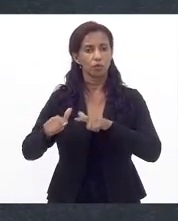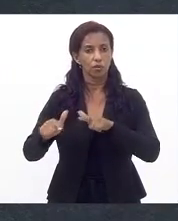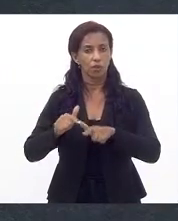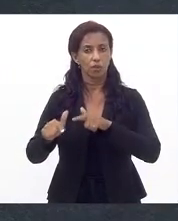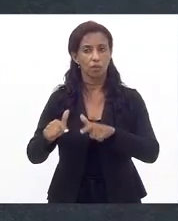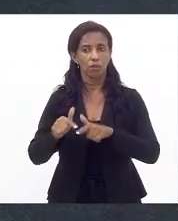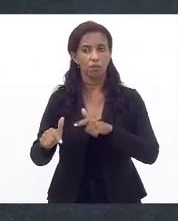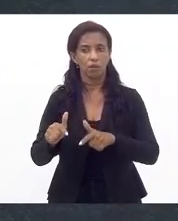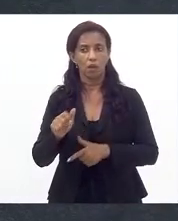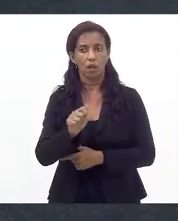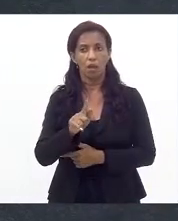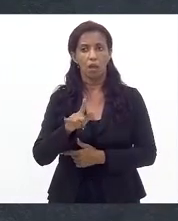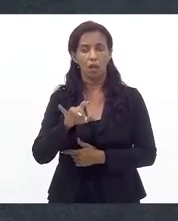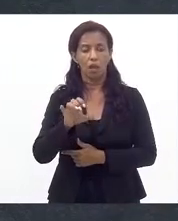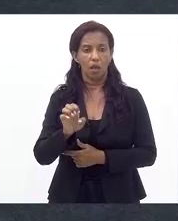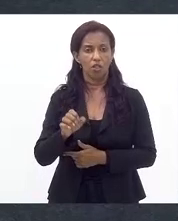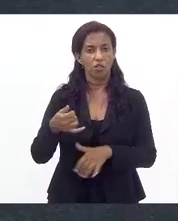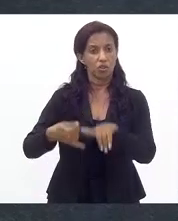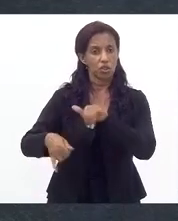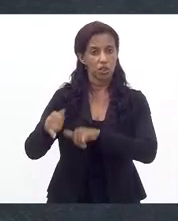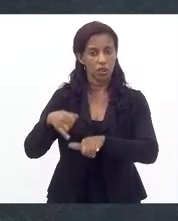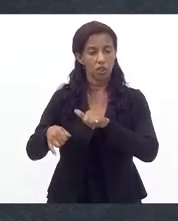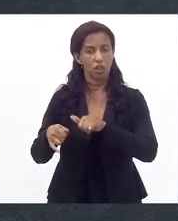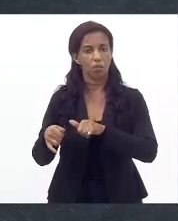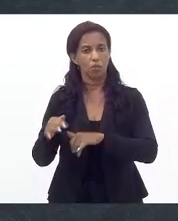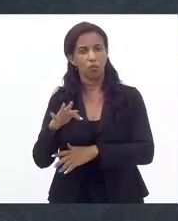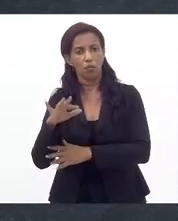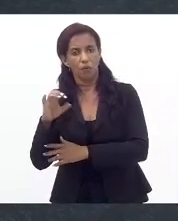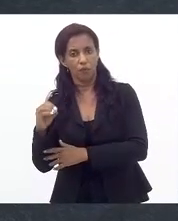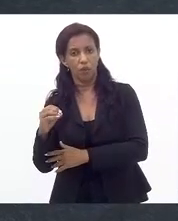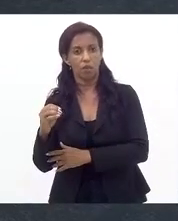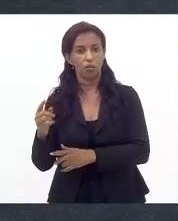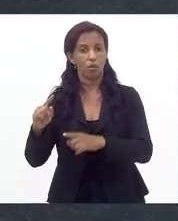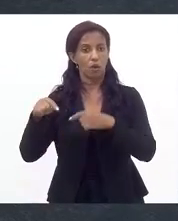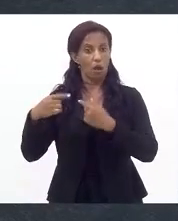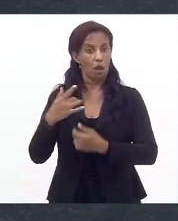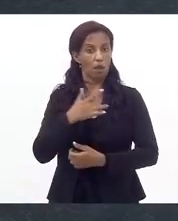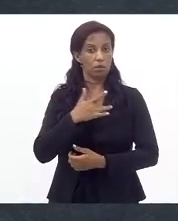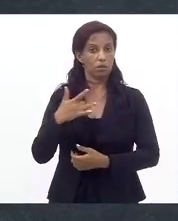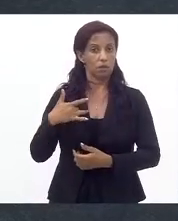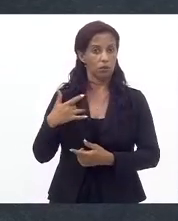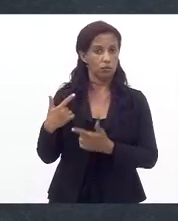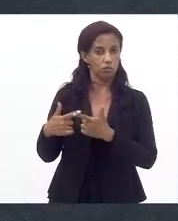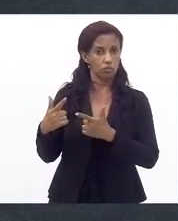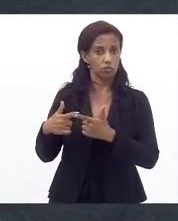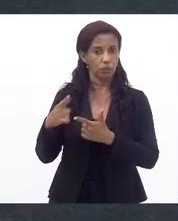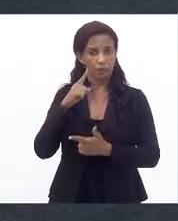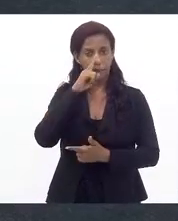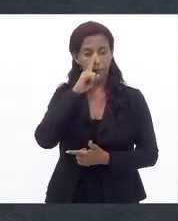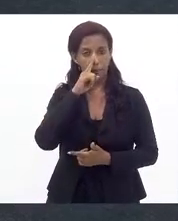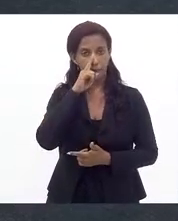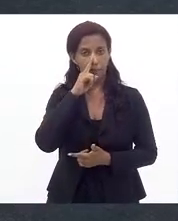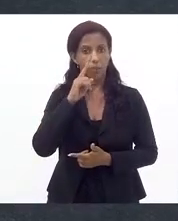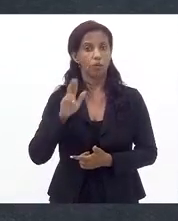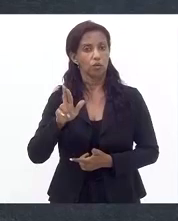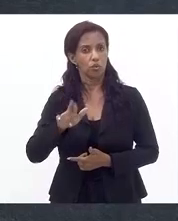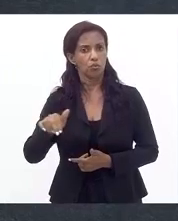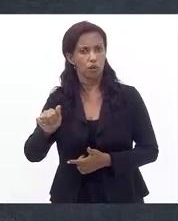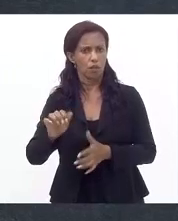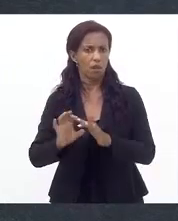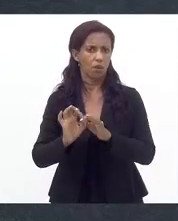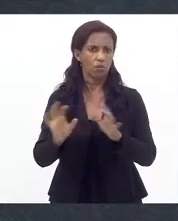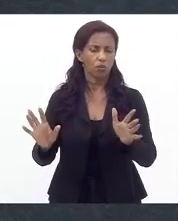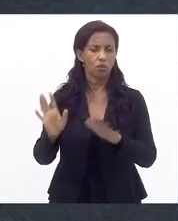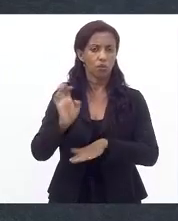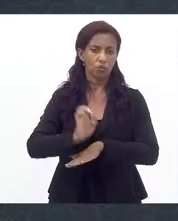efetiva exposição a agentes químicos físicos enfim que complementam a sua saúde lembrar que tem essa possibilidade de usarmos a